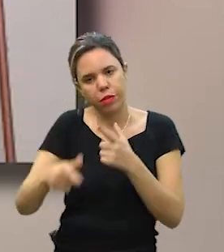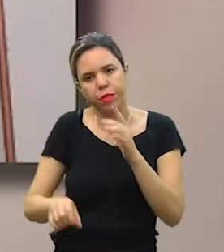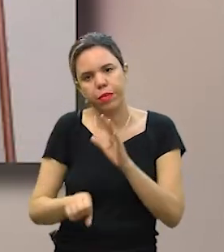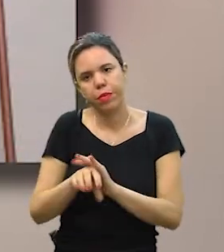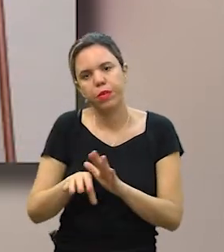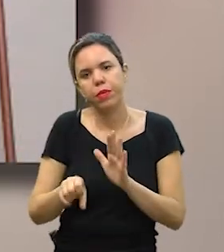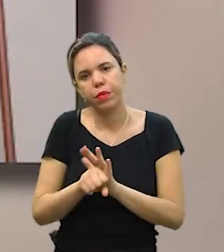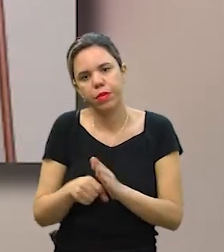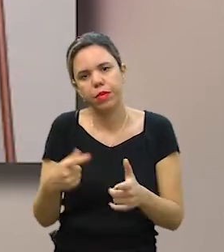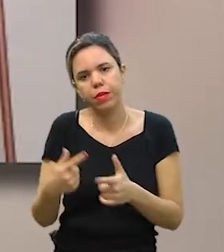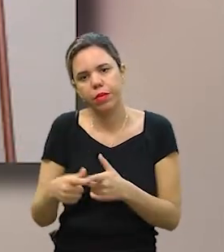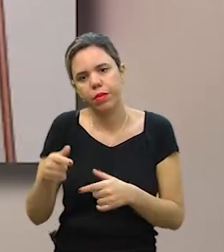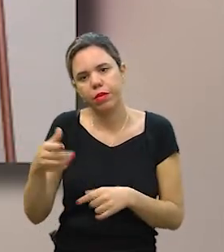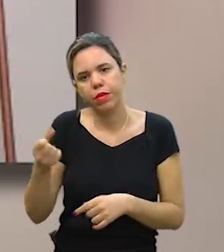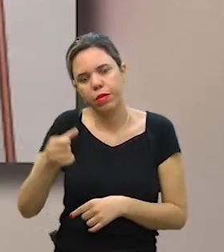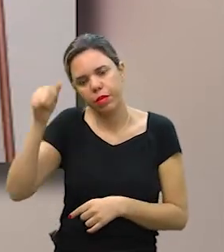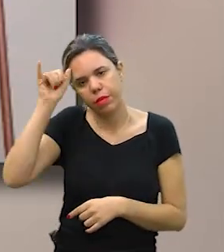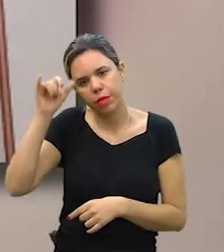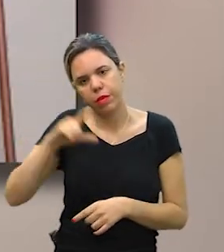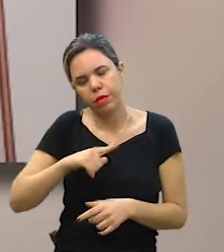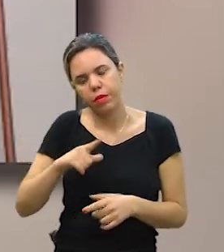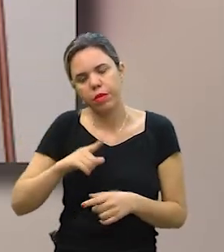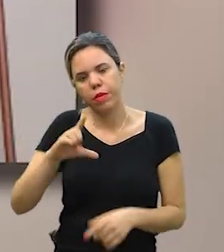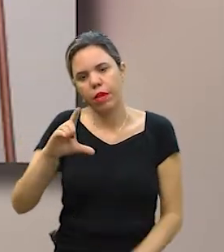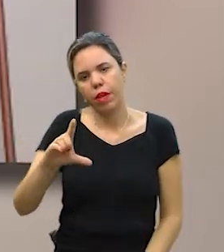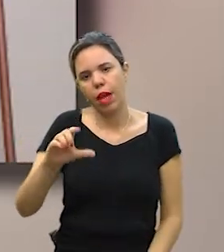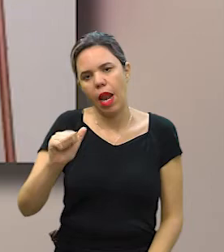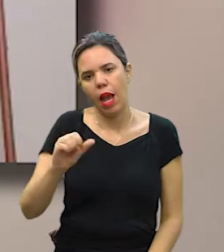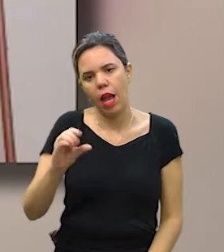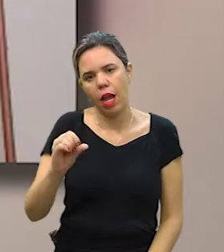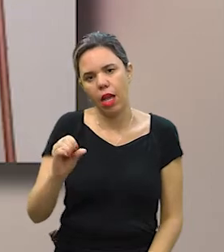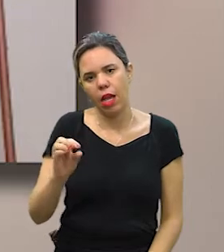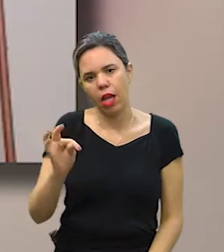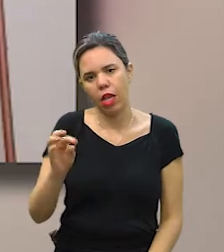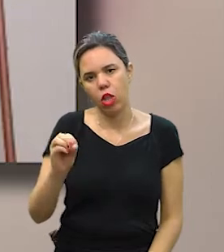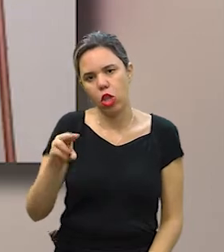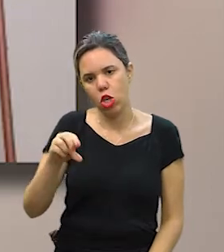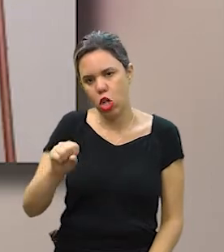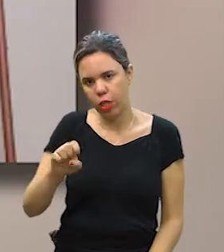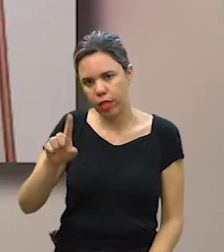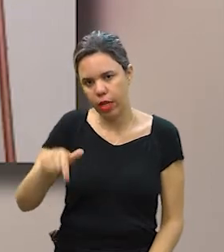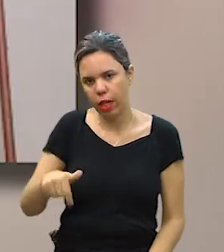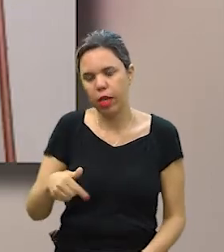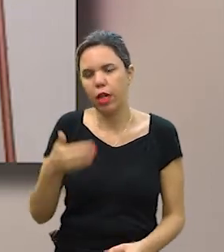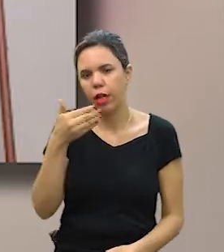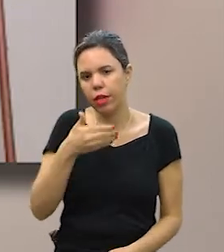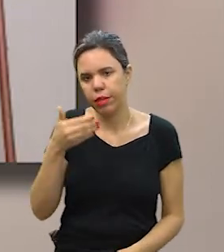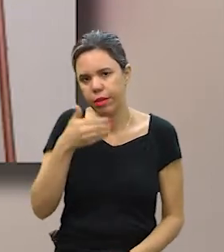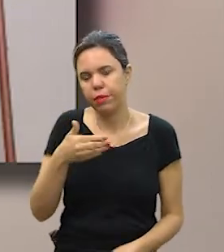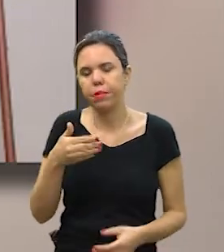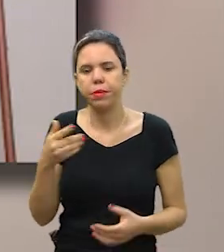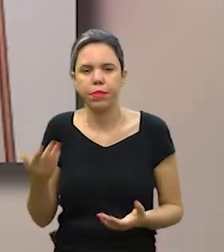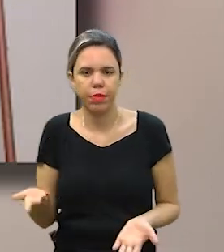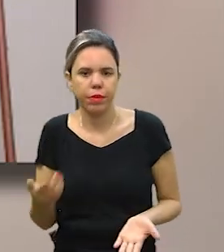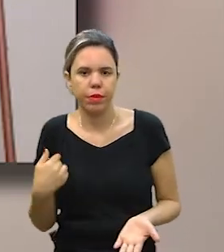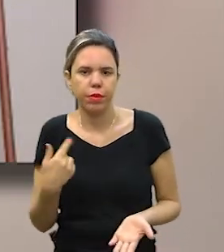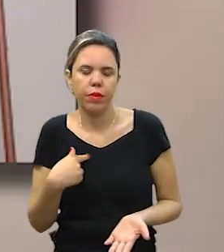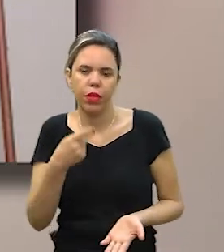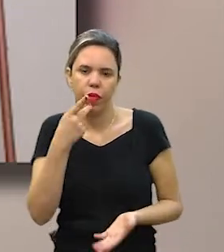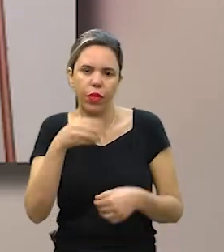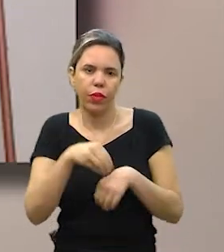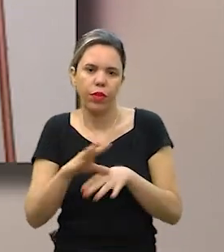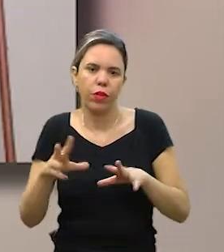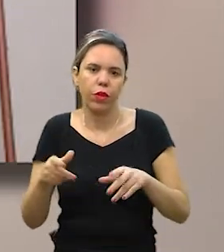e também porque o leite de vaca ele tem a lactose, e lactose é um açúcar, né? E a